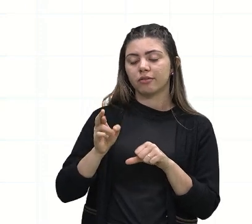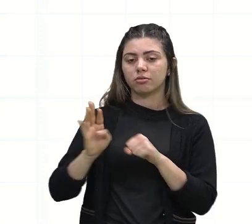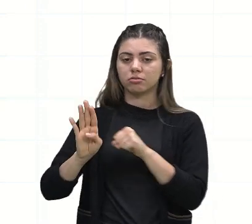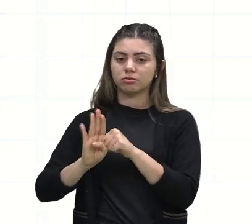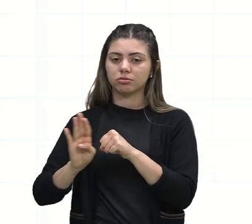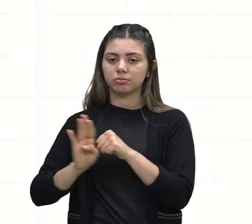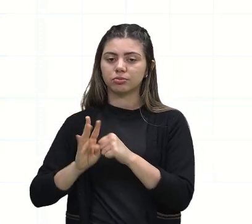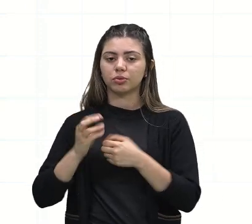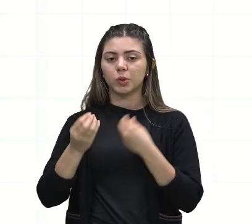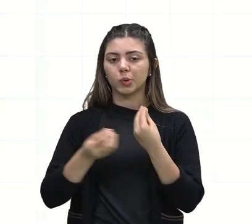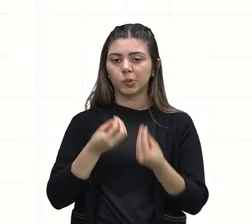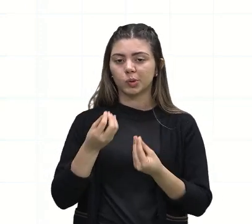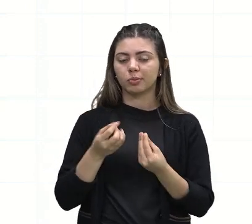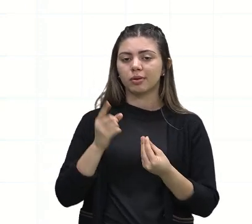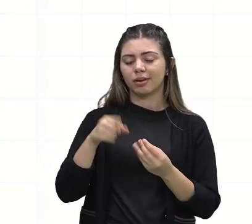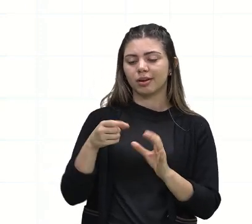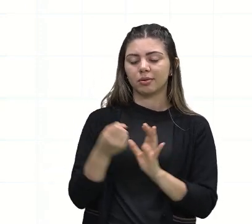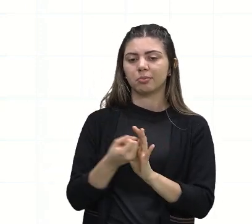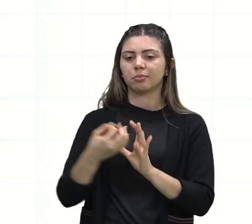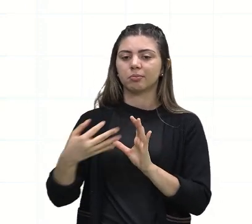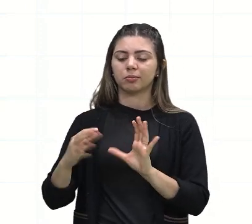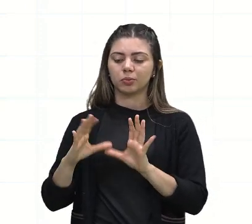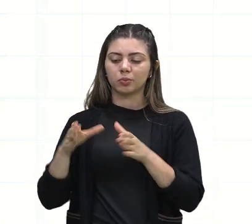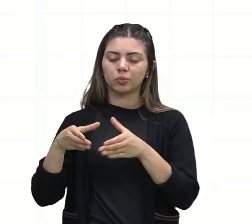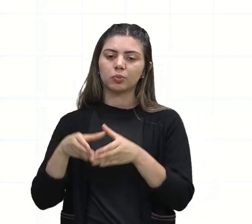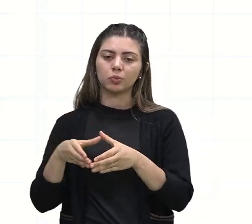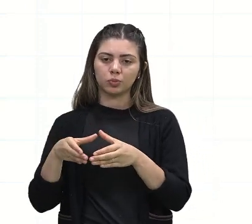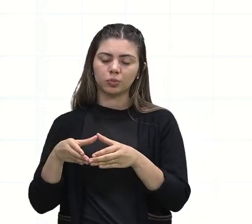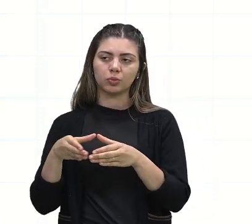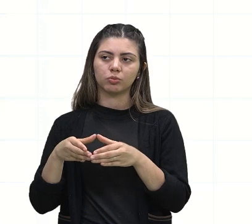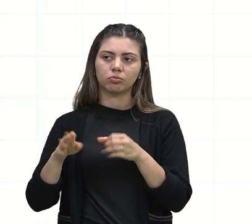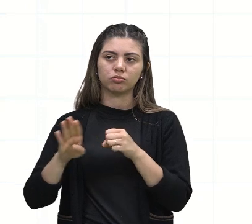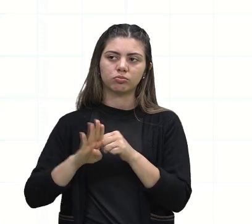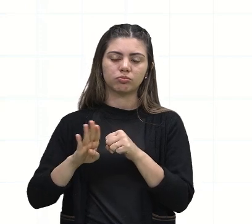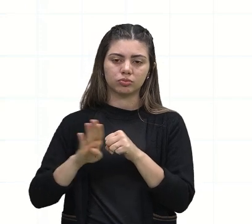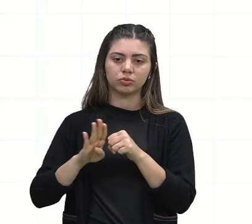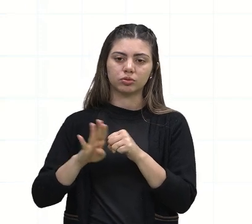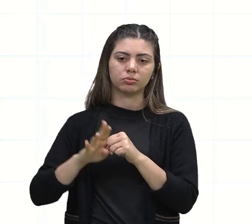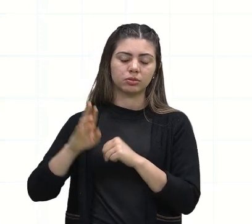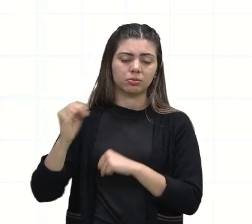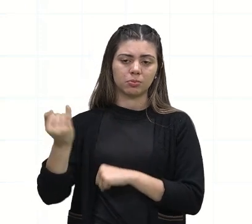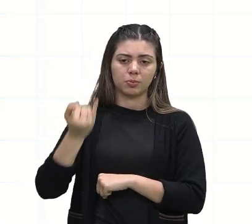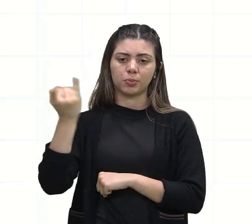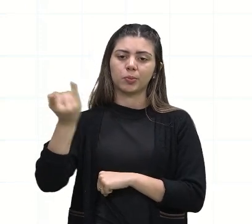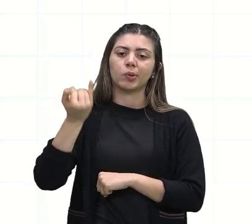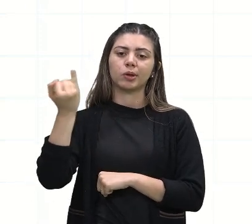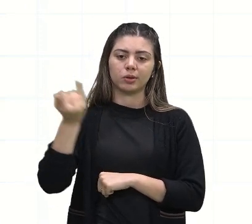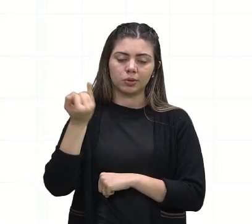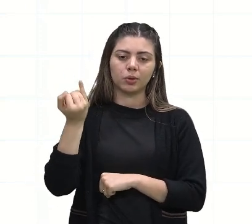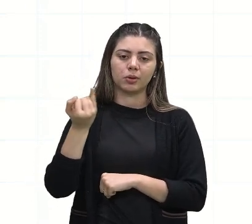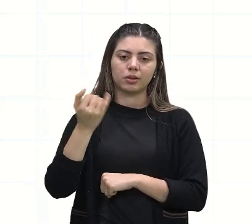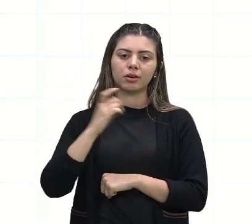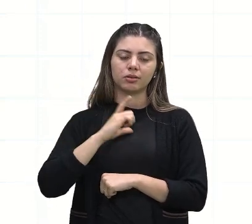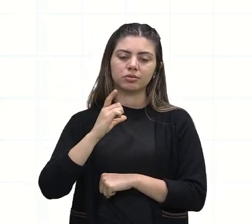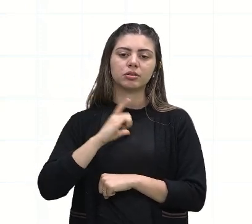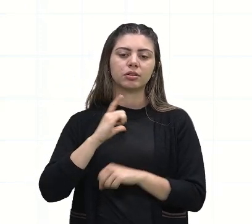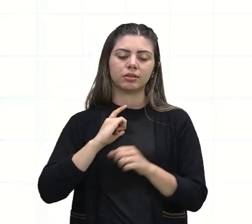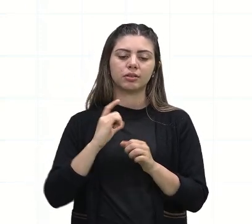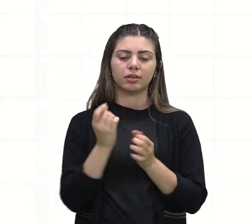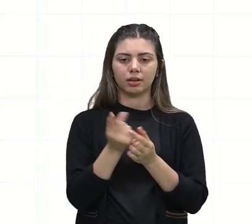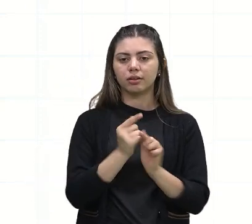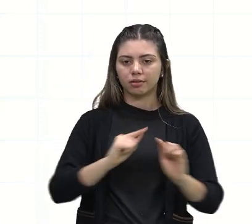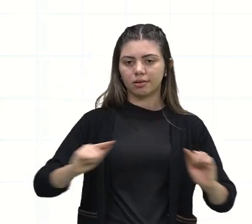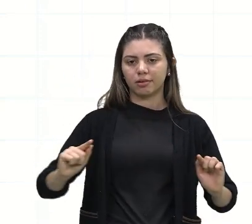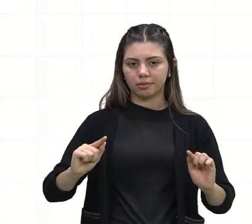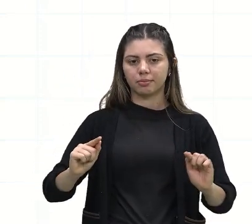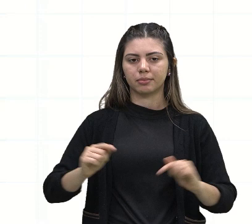substantivo, que é uma das classes de palavras, digamos assim, mestra, né? Em relação as outras classes de